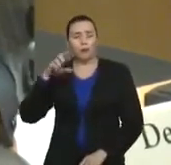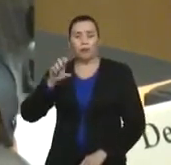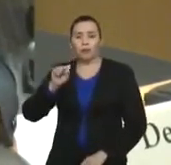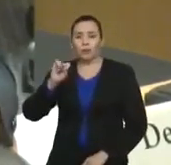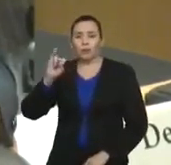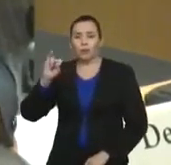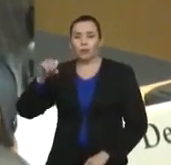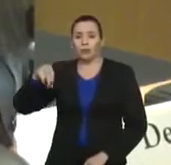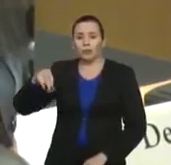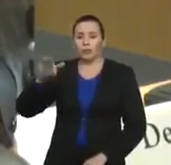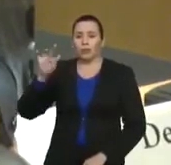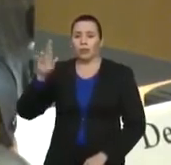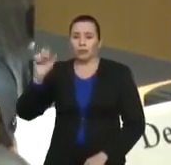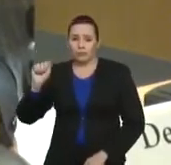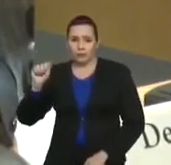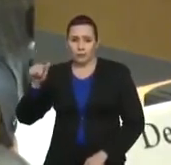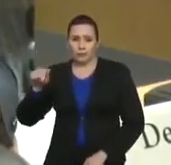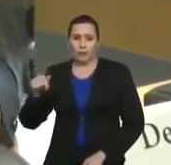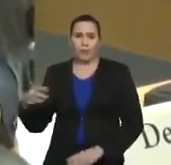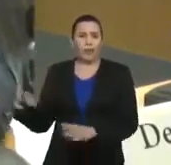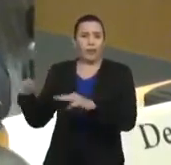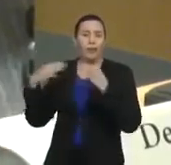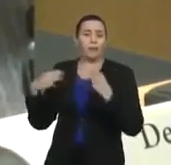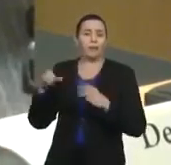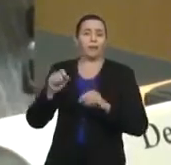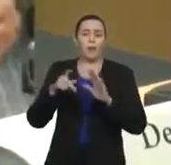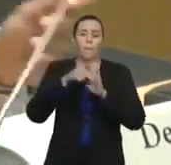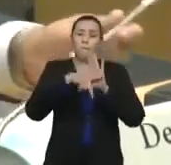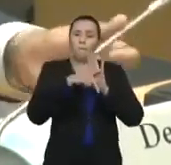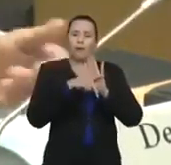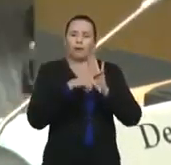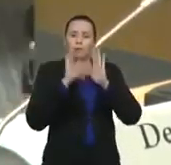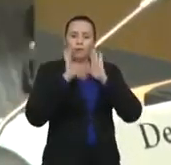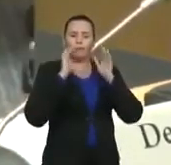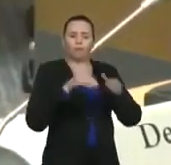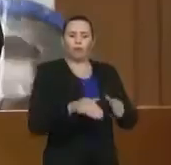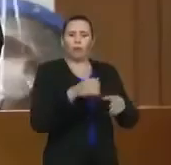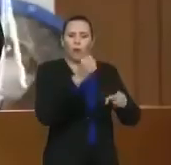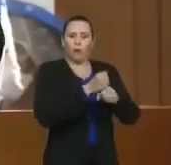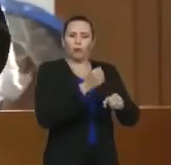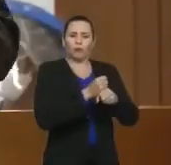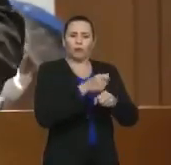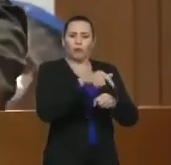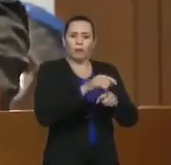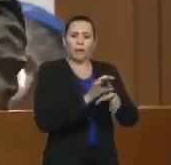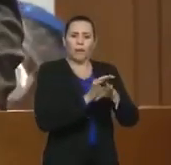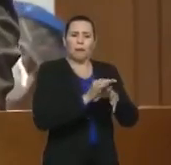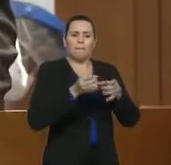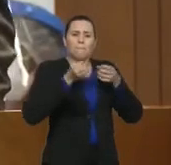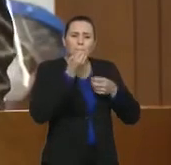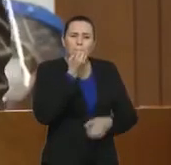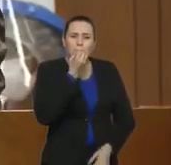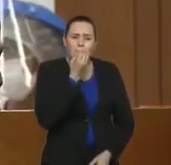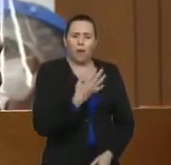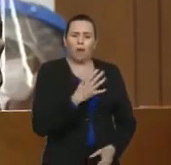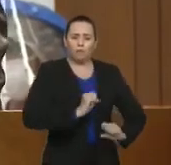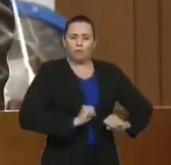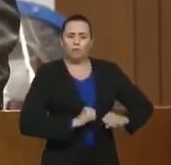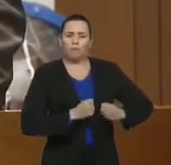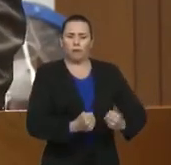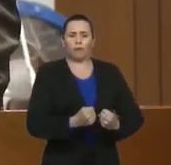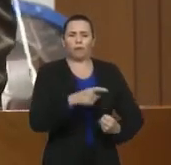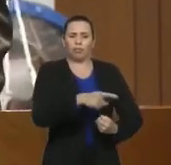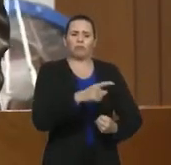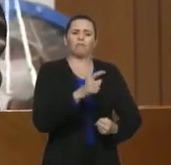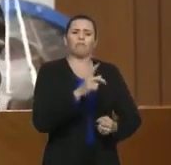de novas rodovias para o Estado do Maranhão. Muito obrigado, deputado Fábio Braga, pelas apartes.